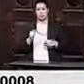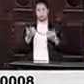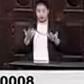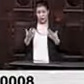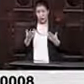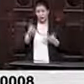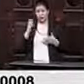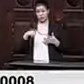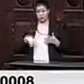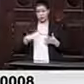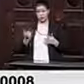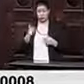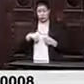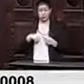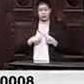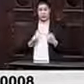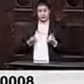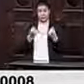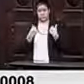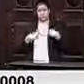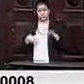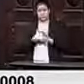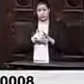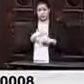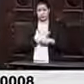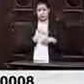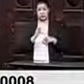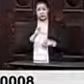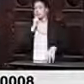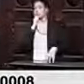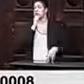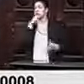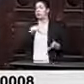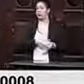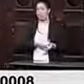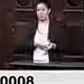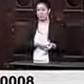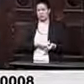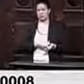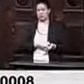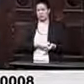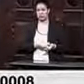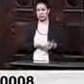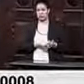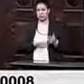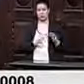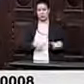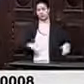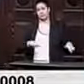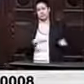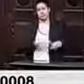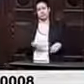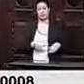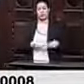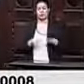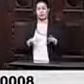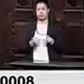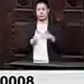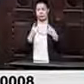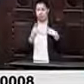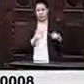recuperar as finanças do estado sem penalizar, como vem penalizando, o